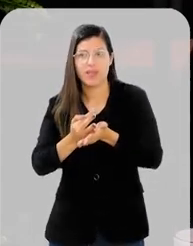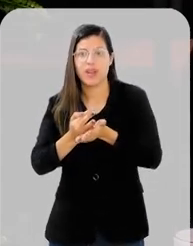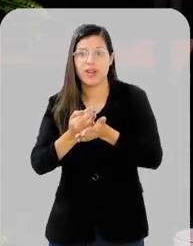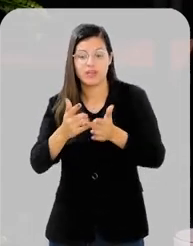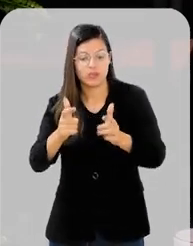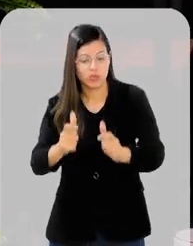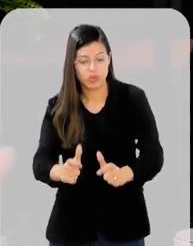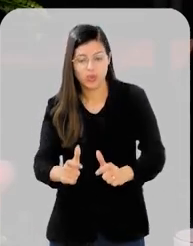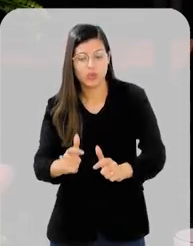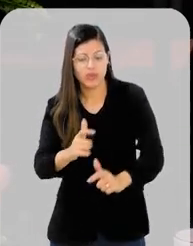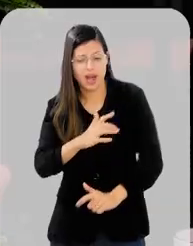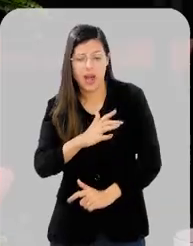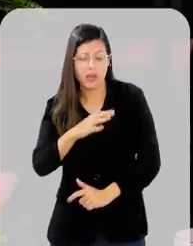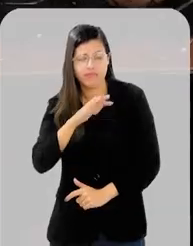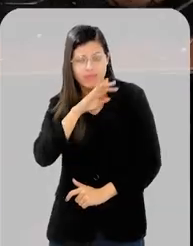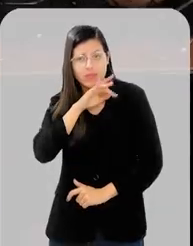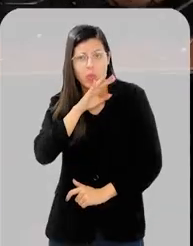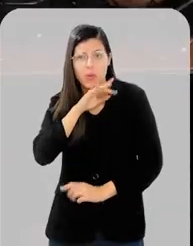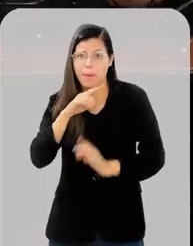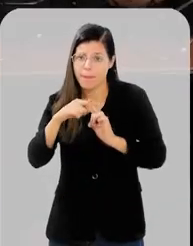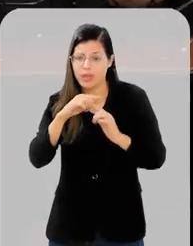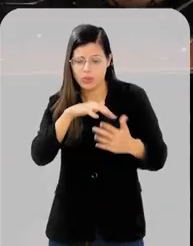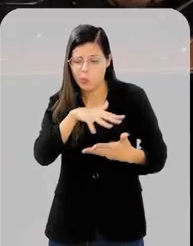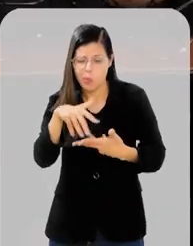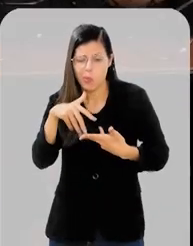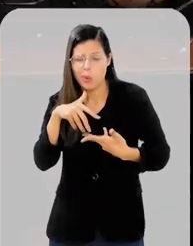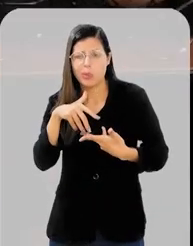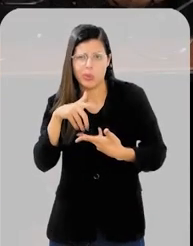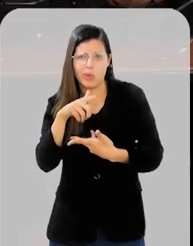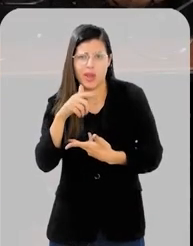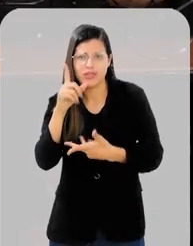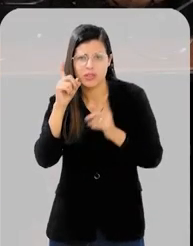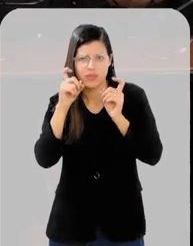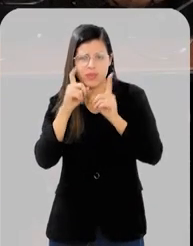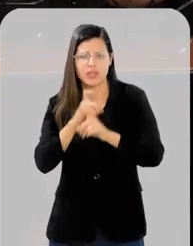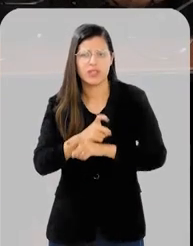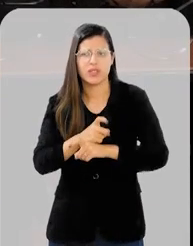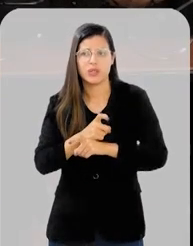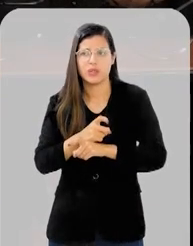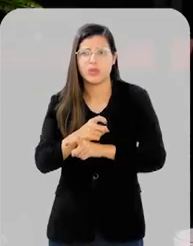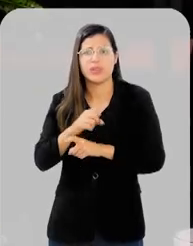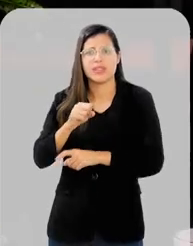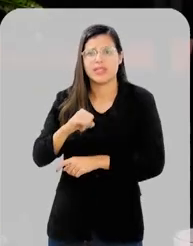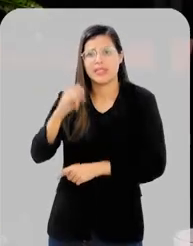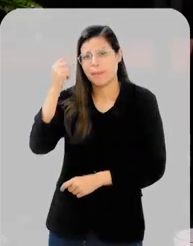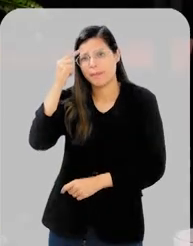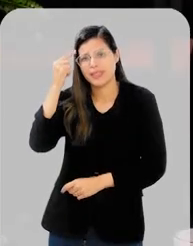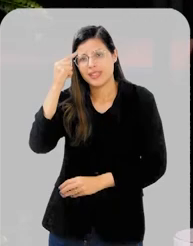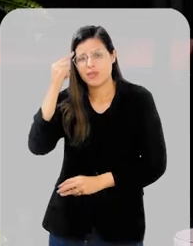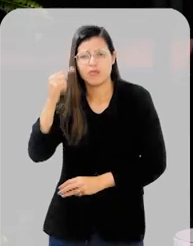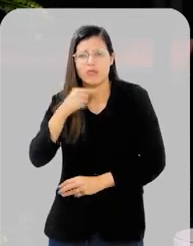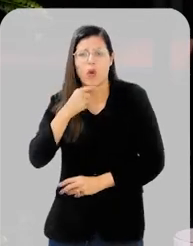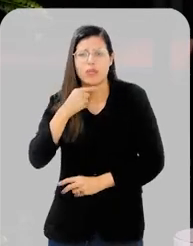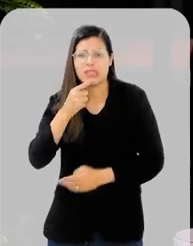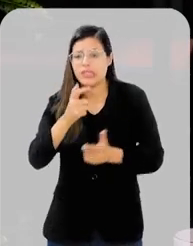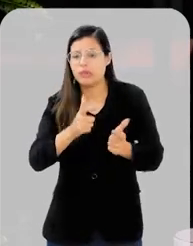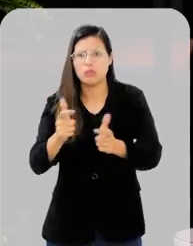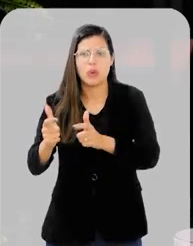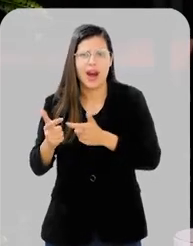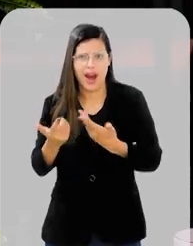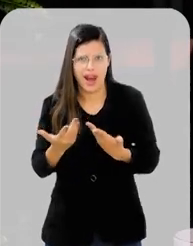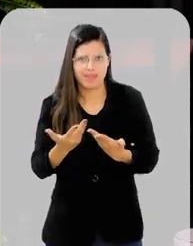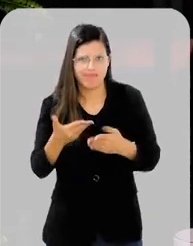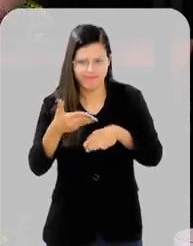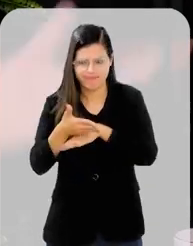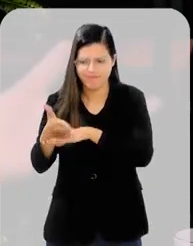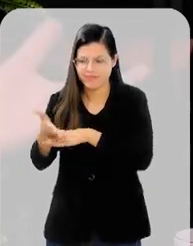lugar hostil mas o mundo é hostil assim se eu for pensar assim eu não vivo em lugar nenhum mais e Jesus ia